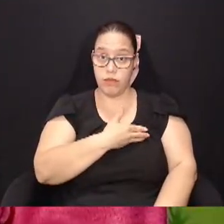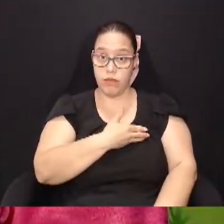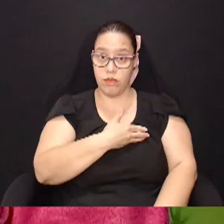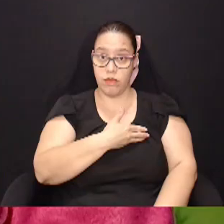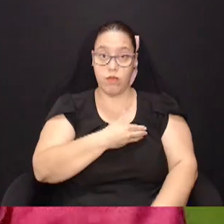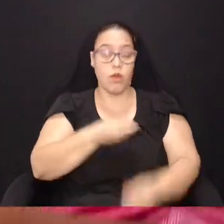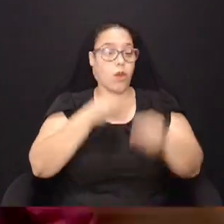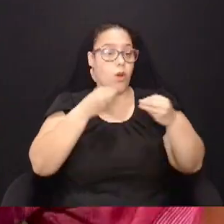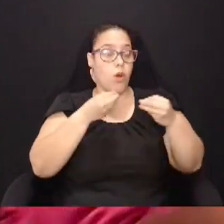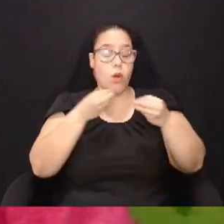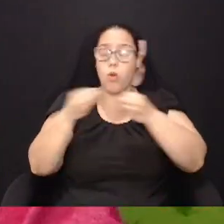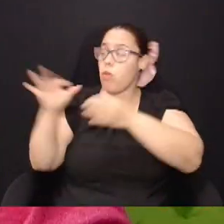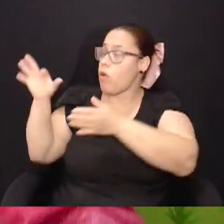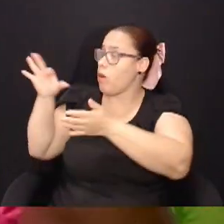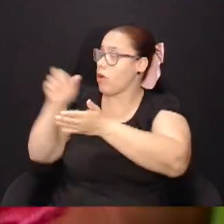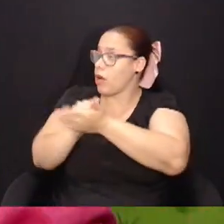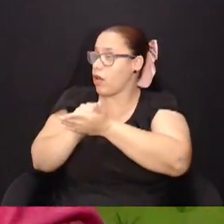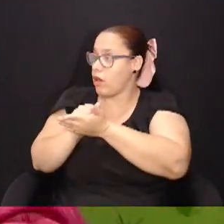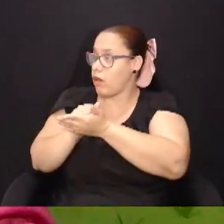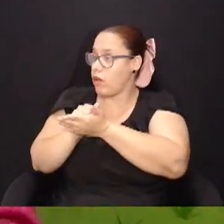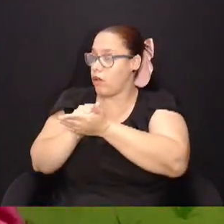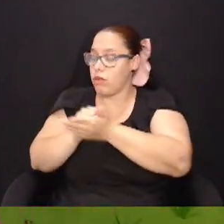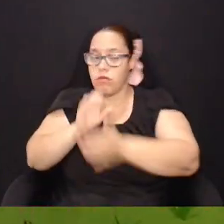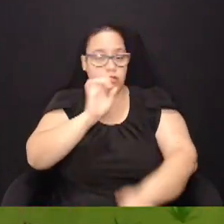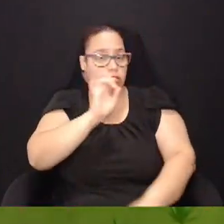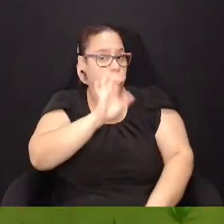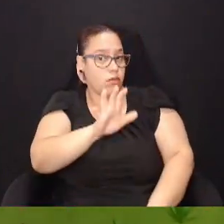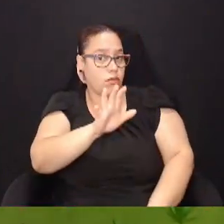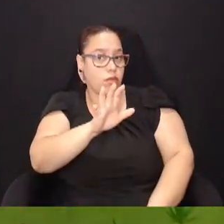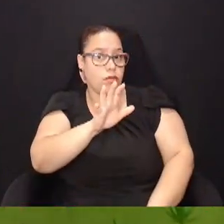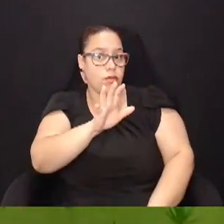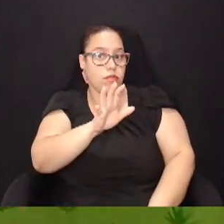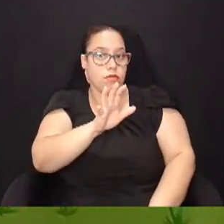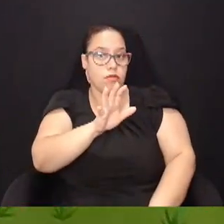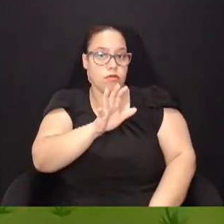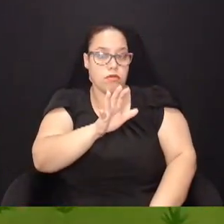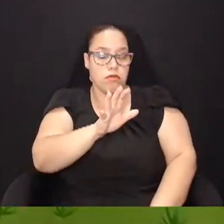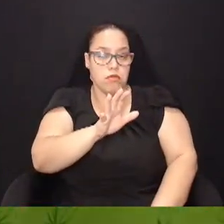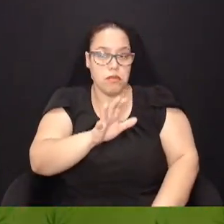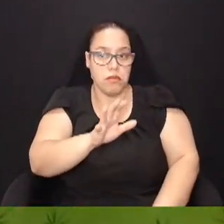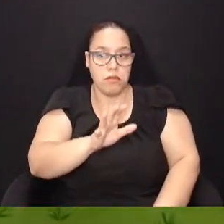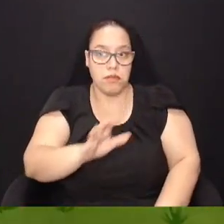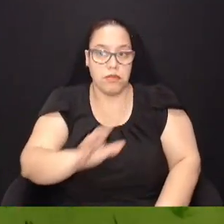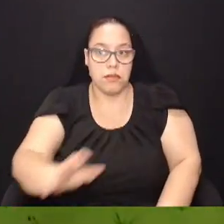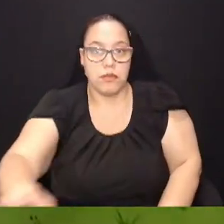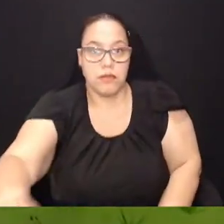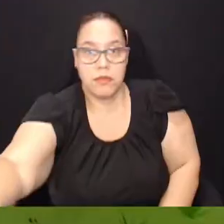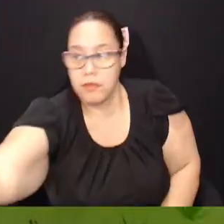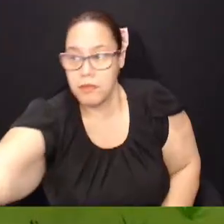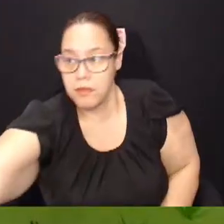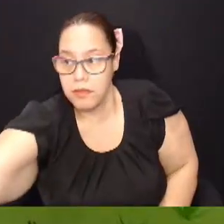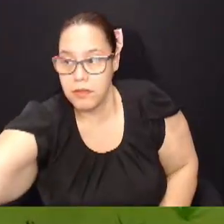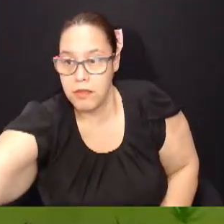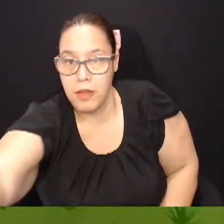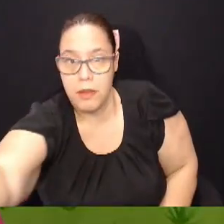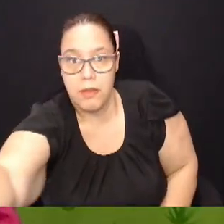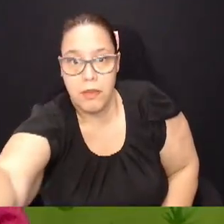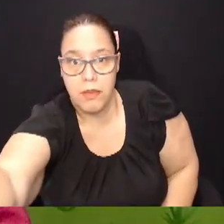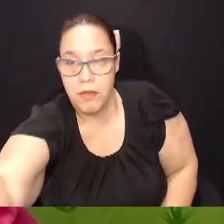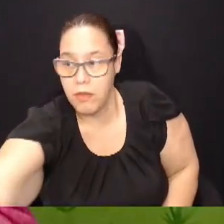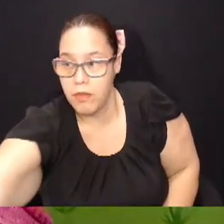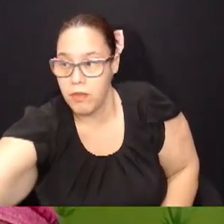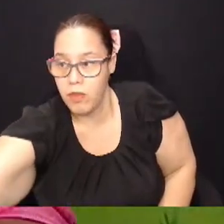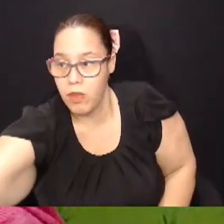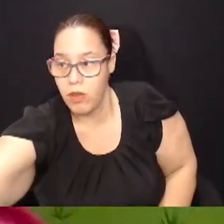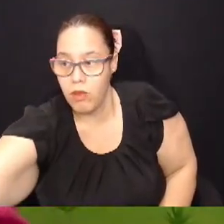se inscrever? Basta comparecer à Rua Maria Soares, 198, aqui na Vila